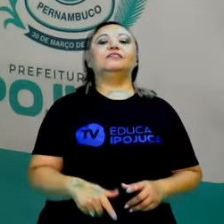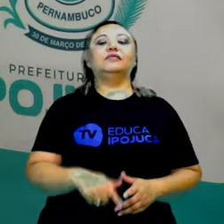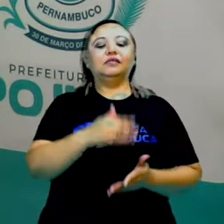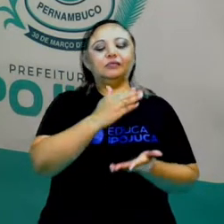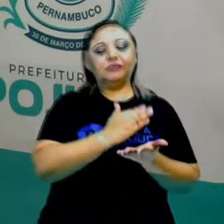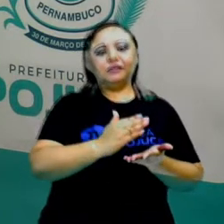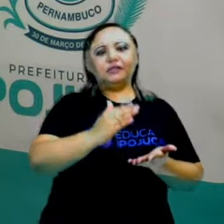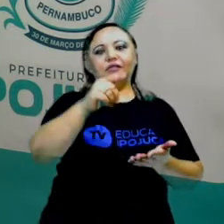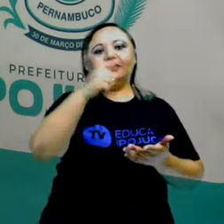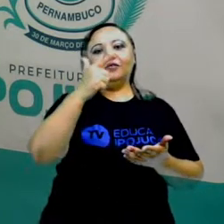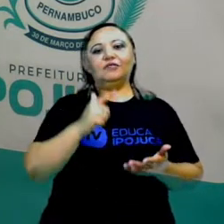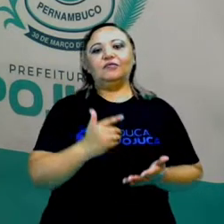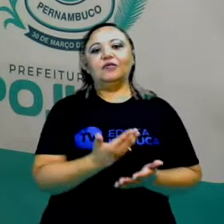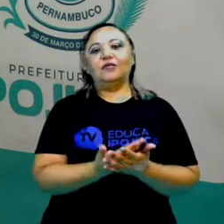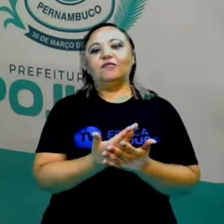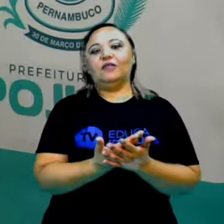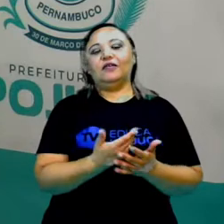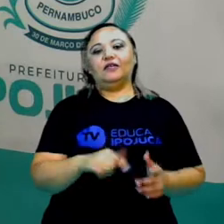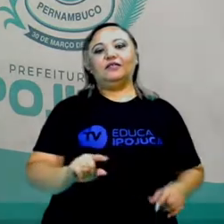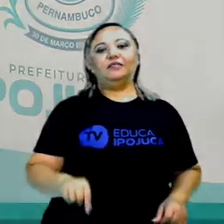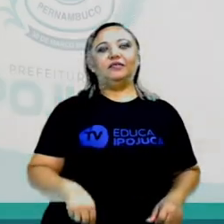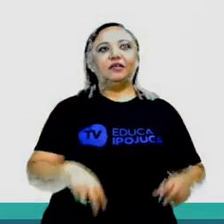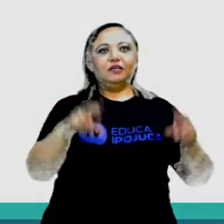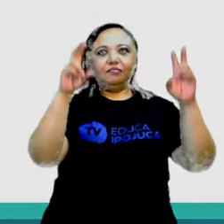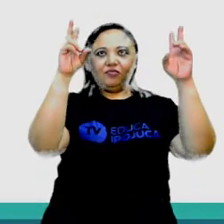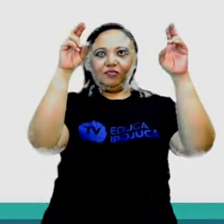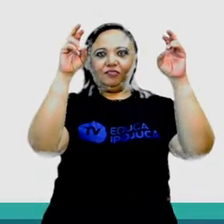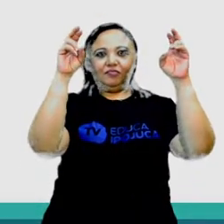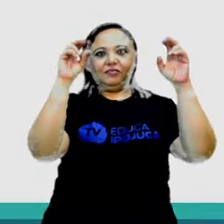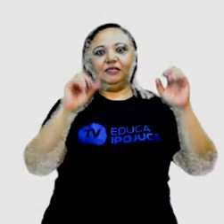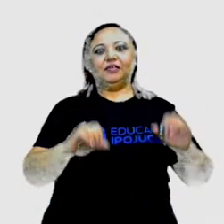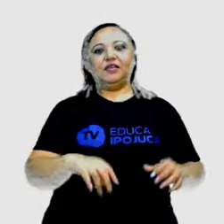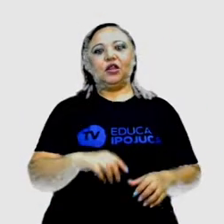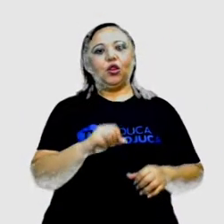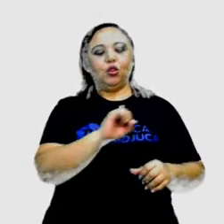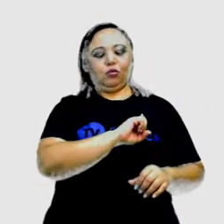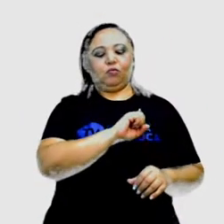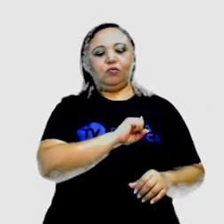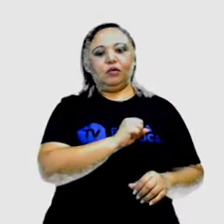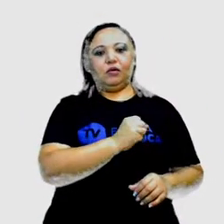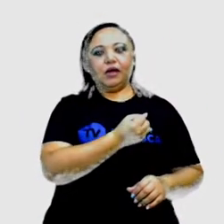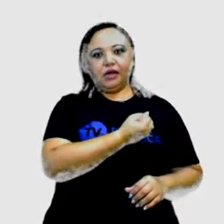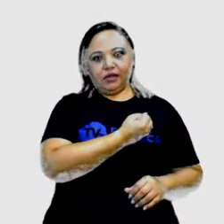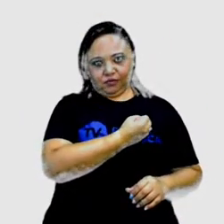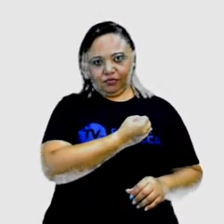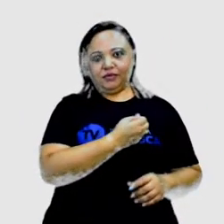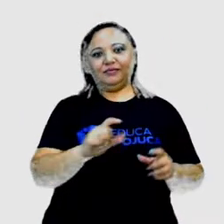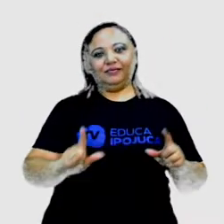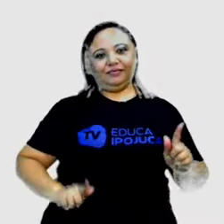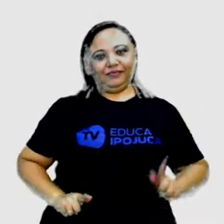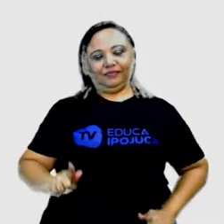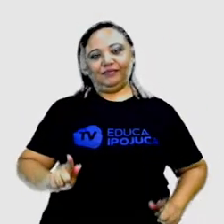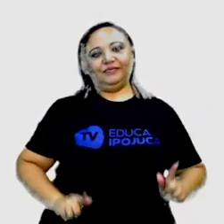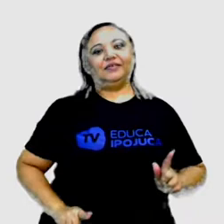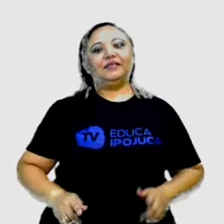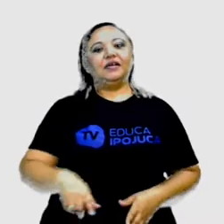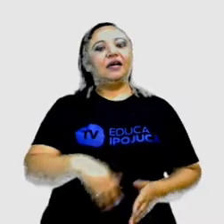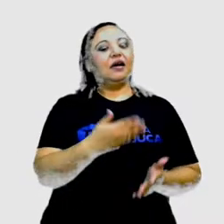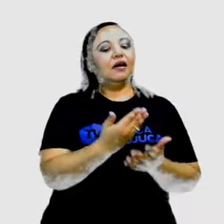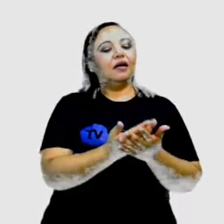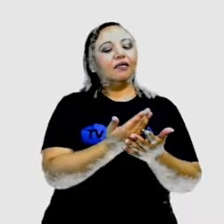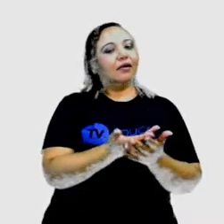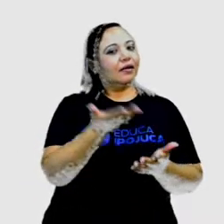nosso e hoje vamos falar de números primos. Estão preparados? Na última aula, lembrando que